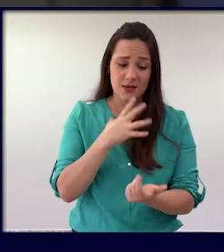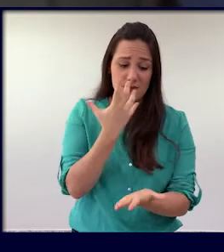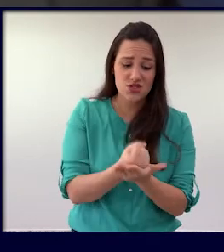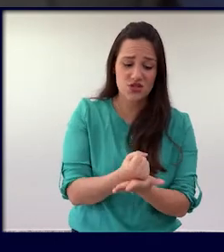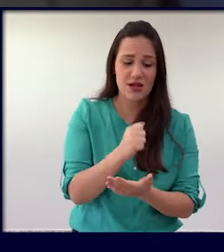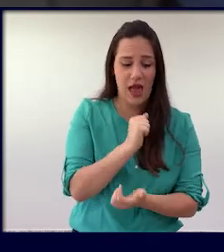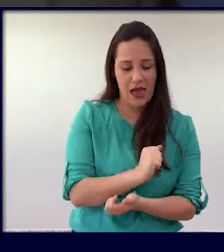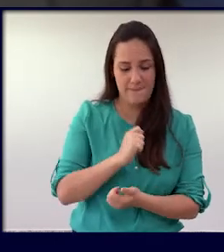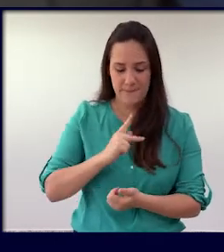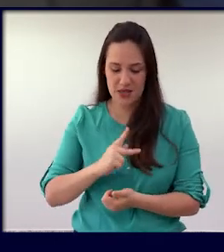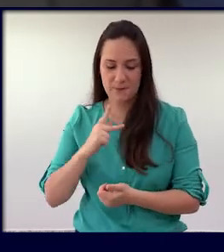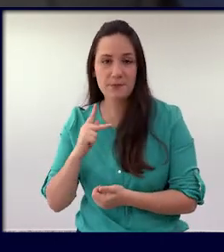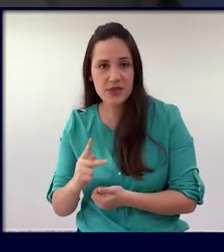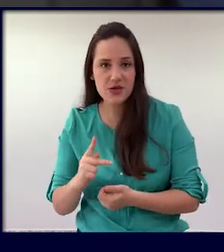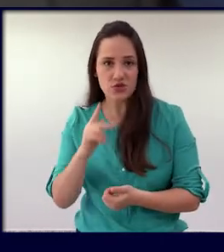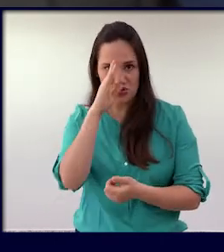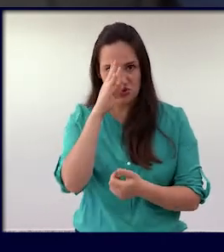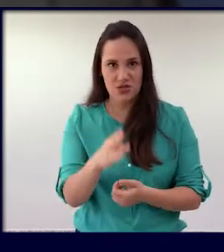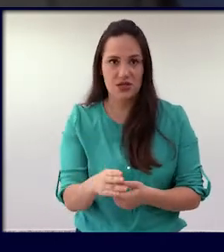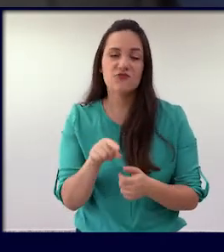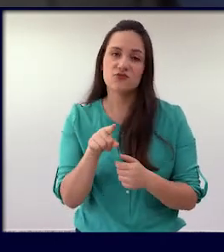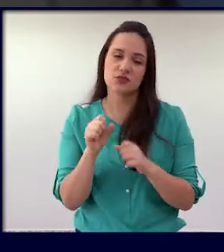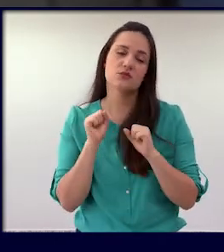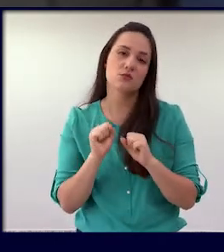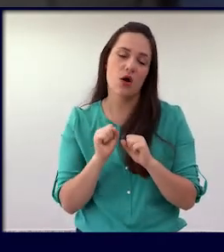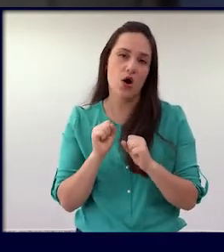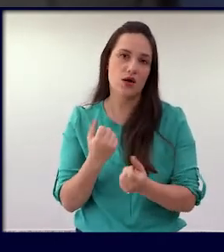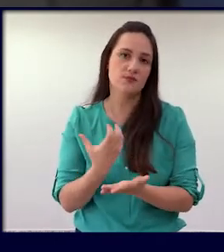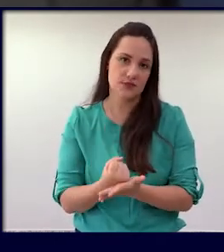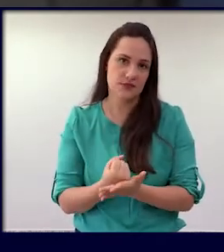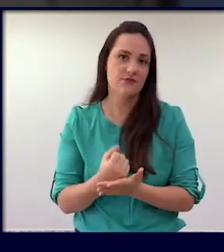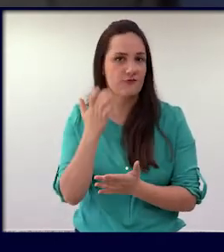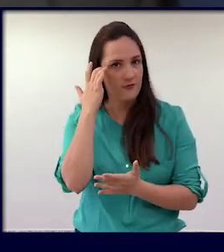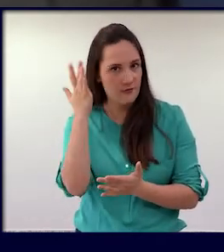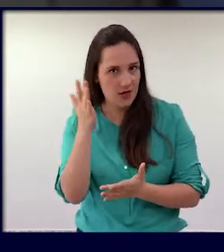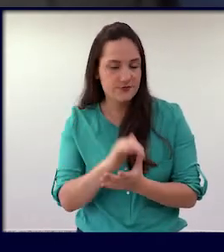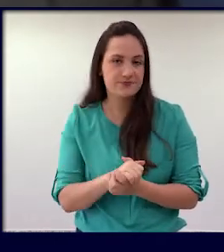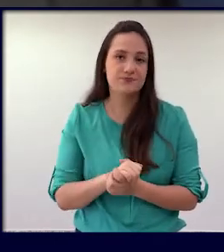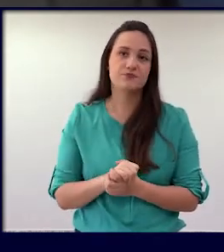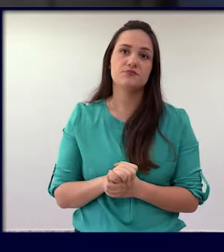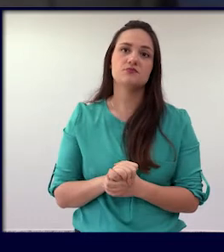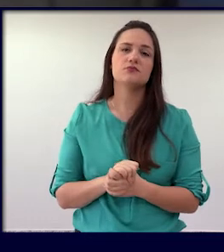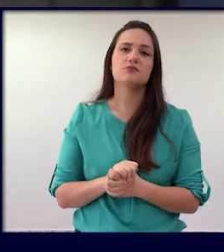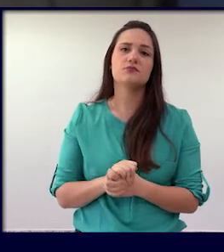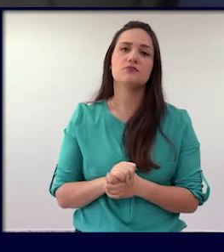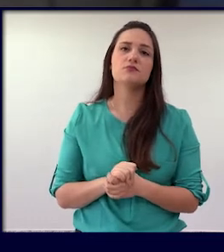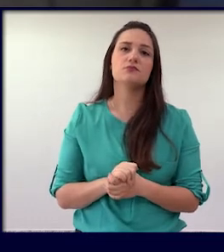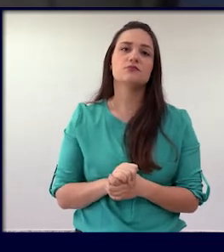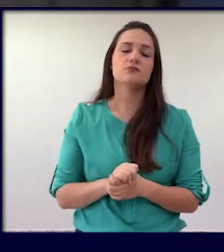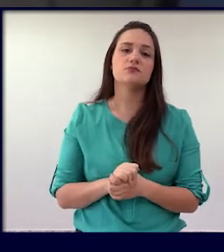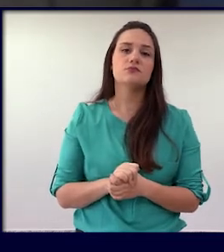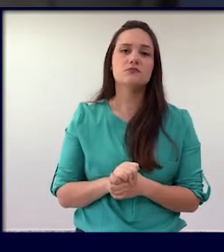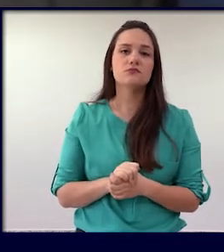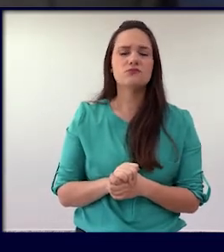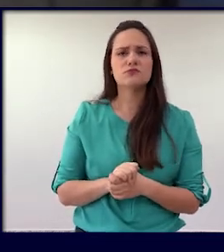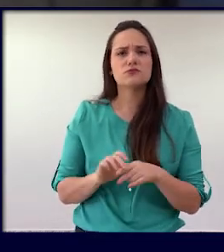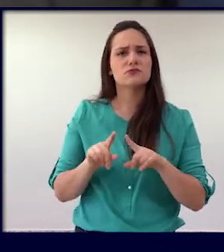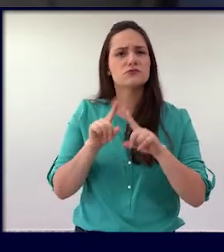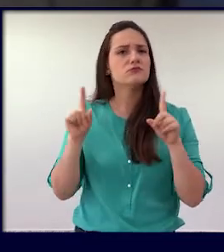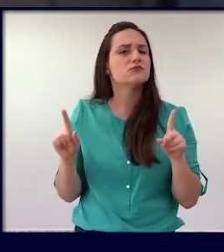ele terá essas orientações, esses vídeos também disponíveis e de fácil acesso. E